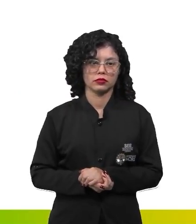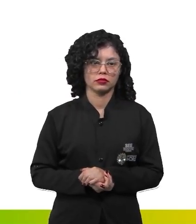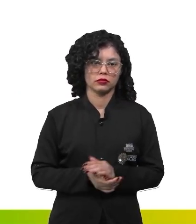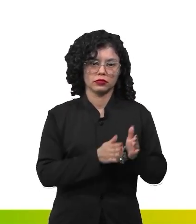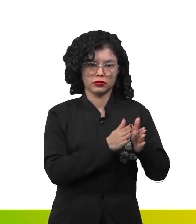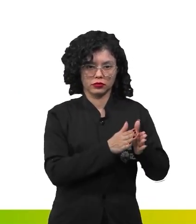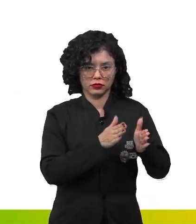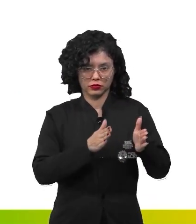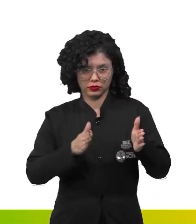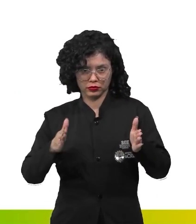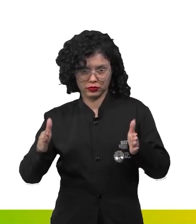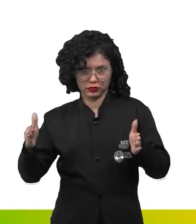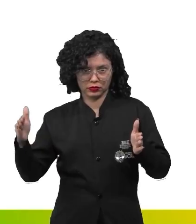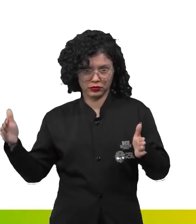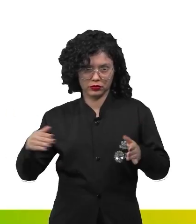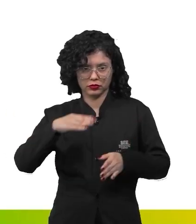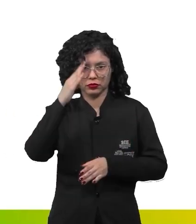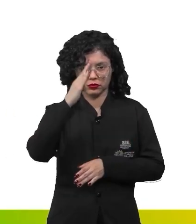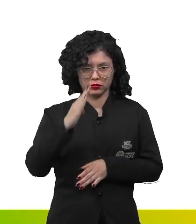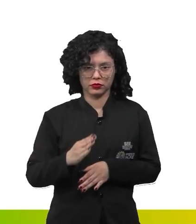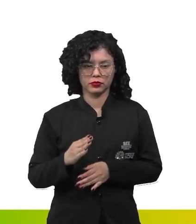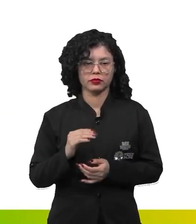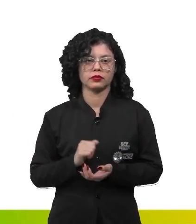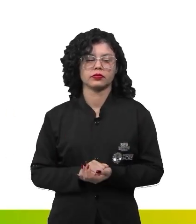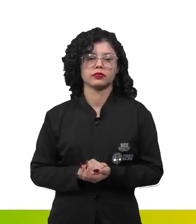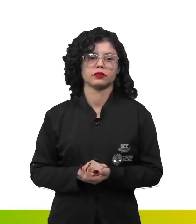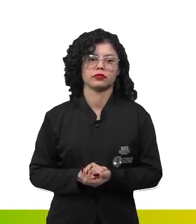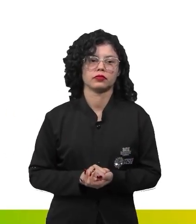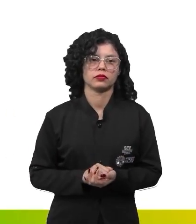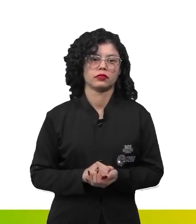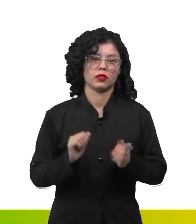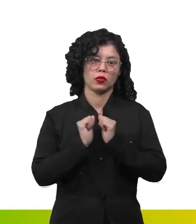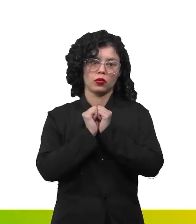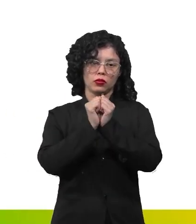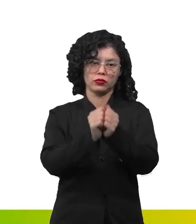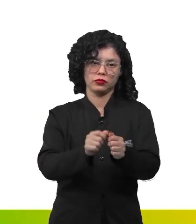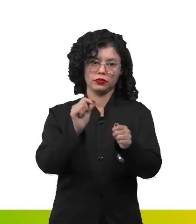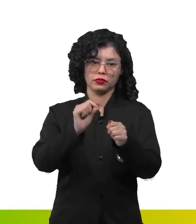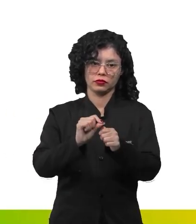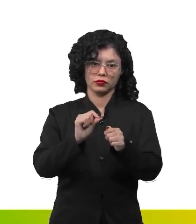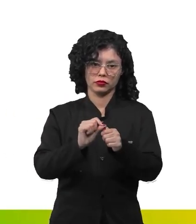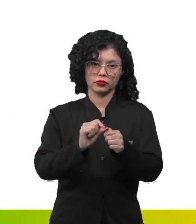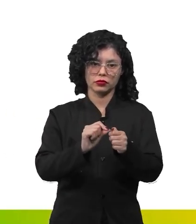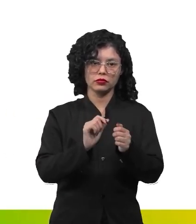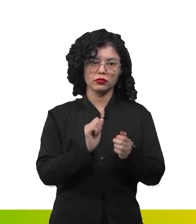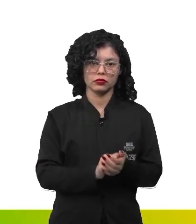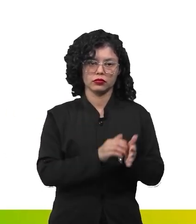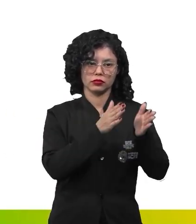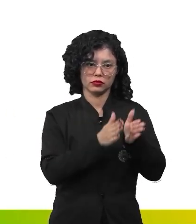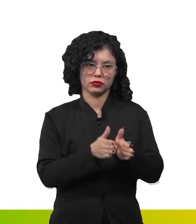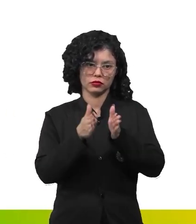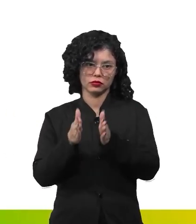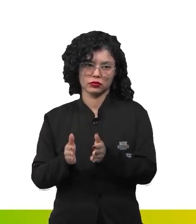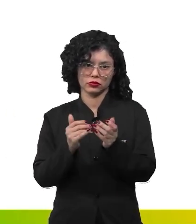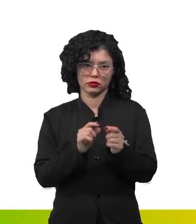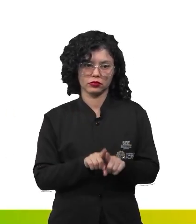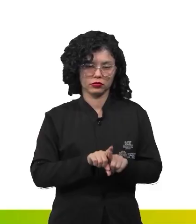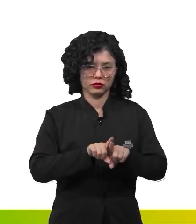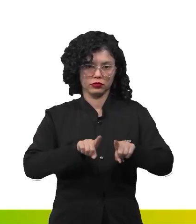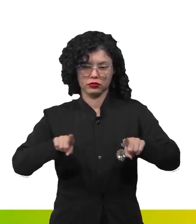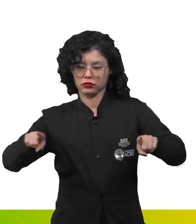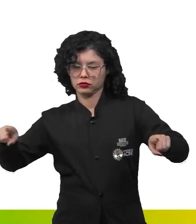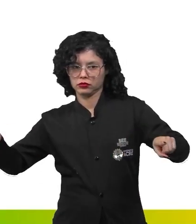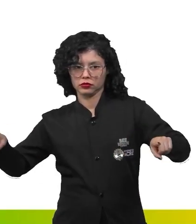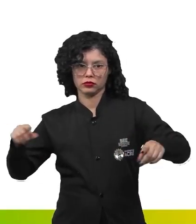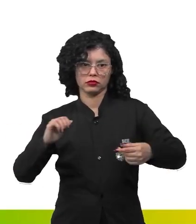do tempo da sociologia no Brasil. Vamos montar juntos, passo a passo, uma linha